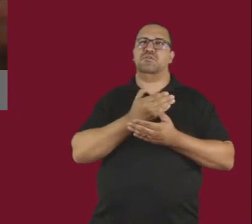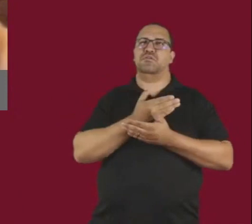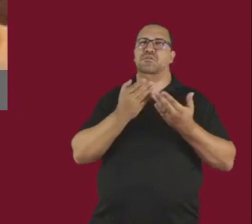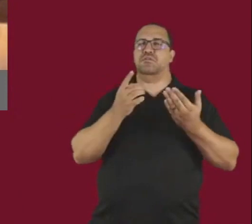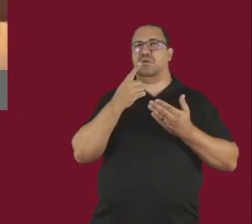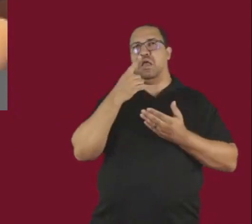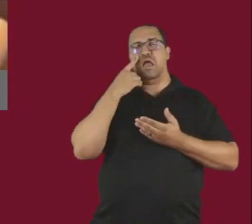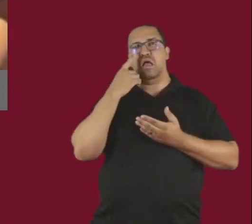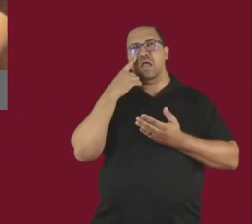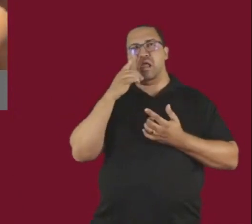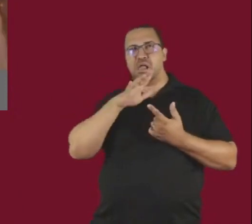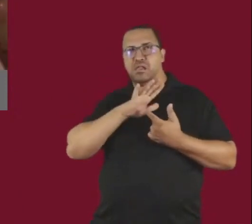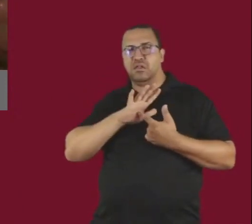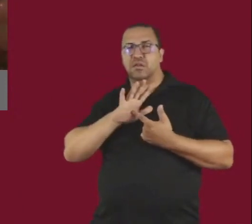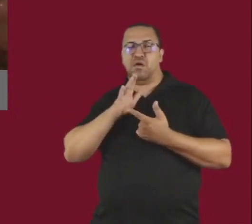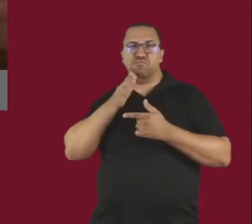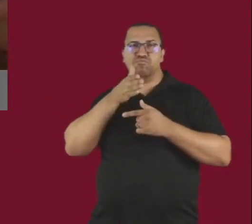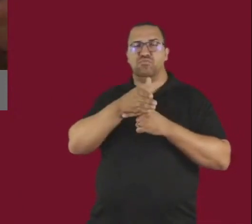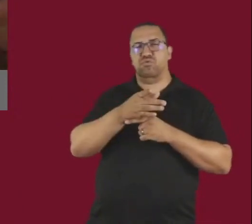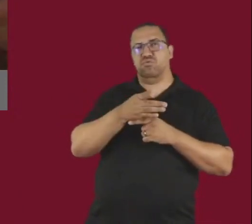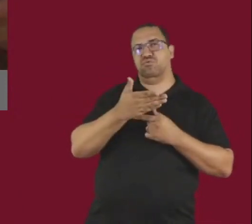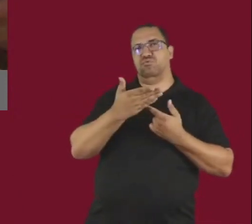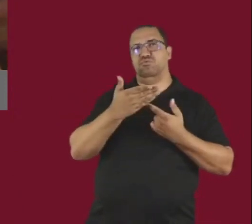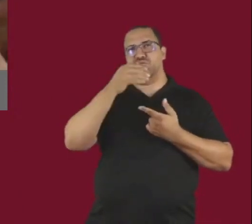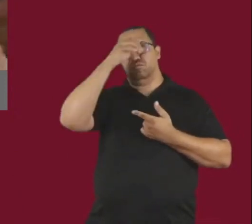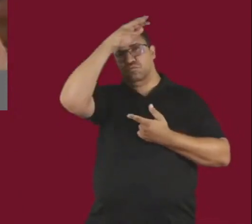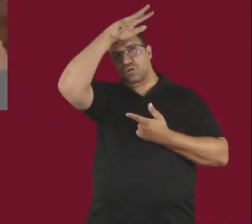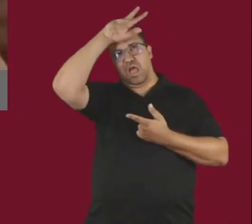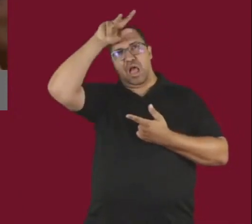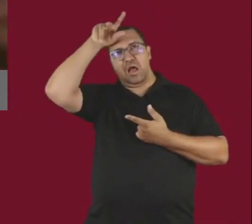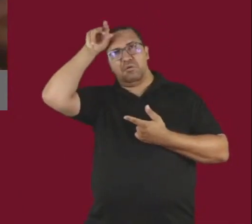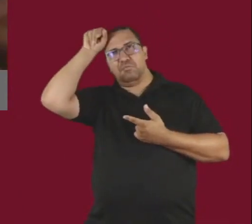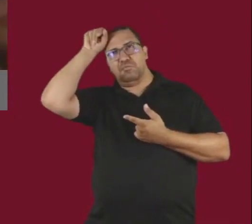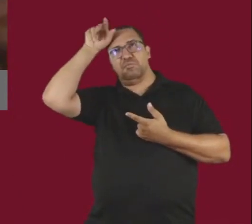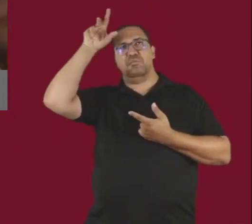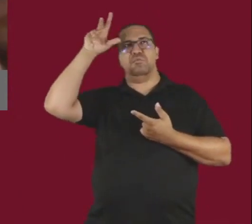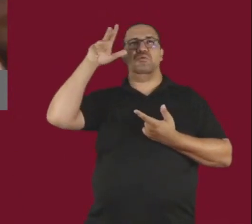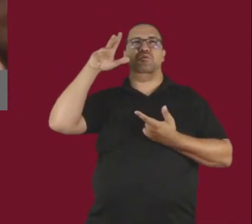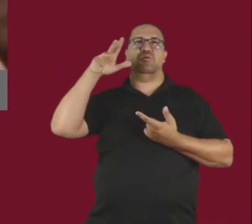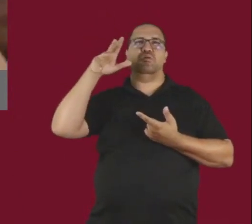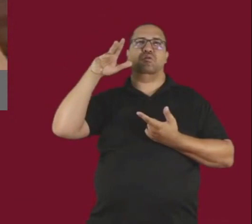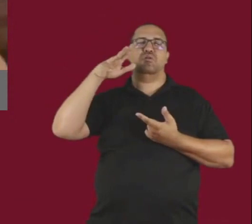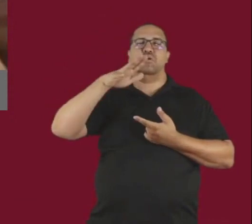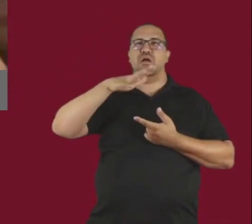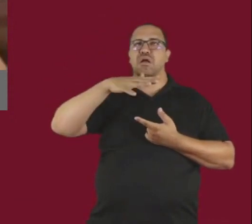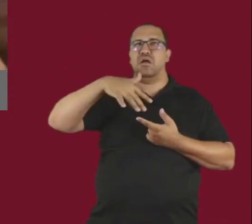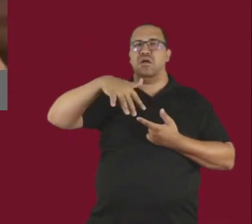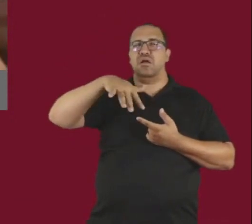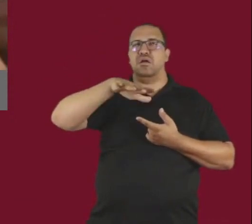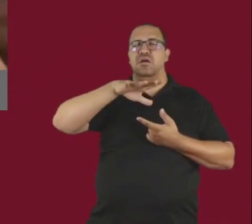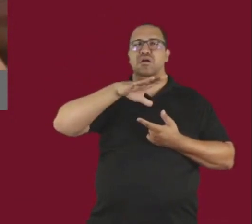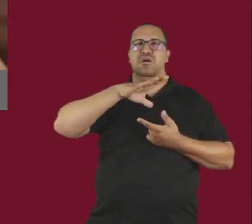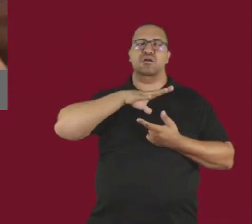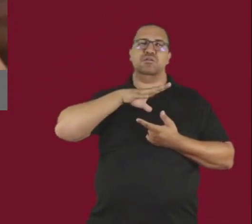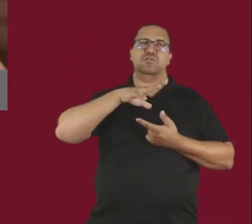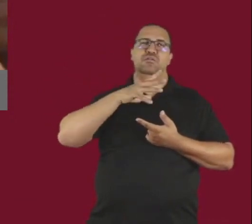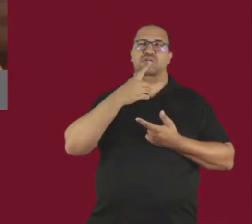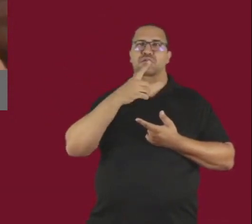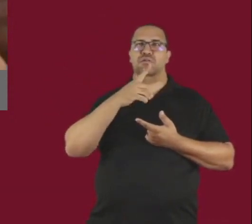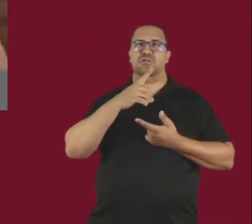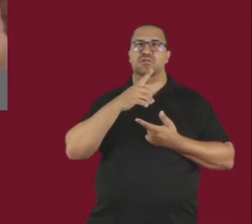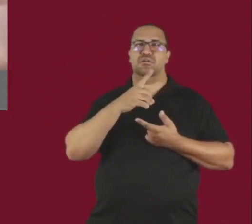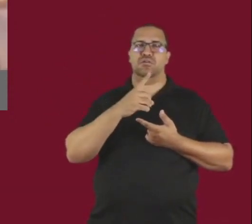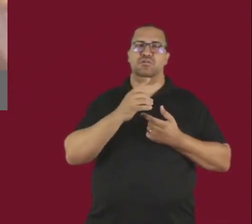né, que vai para a Amazônia e depois volta para seu apartamento no centro expandido de São